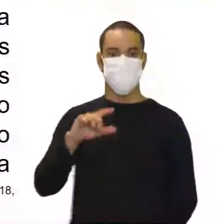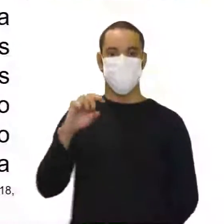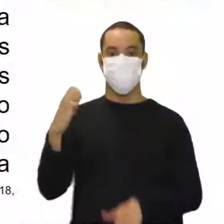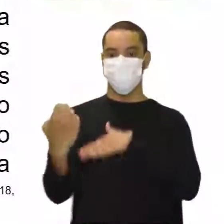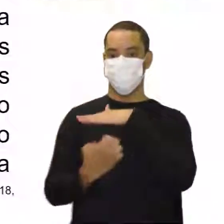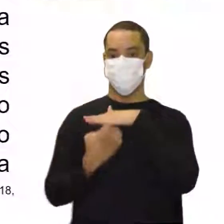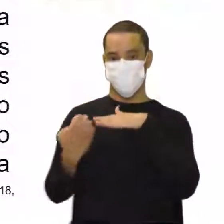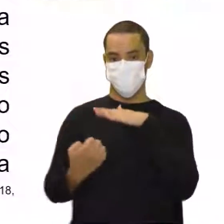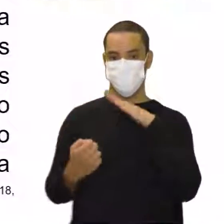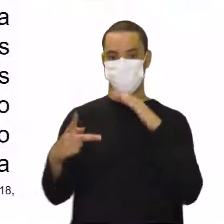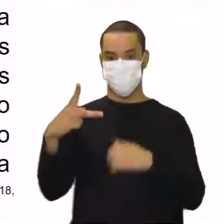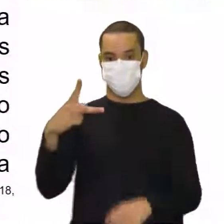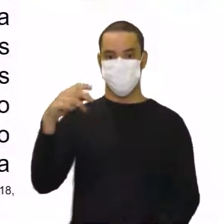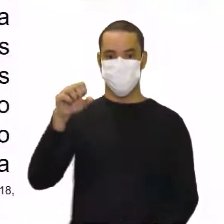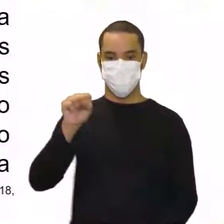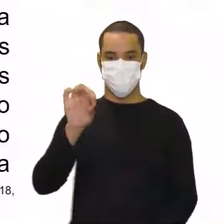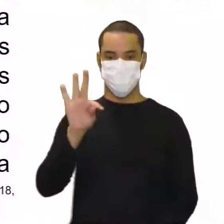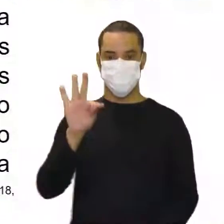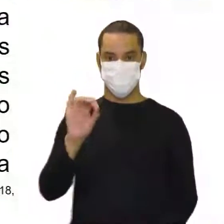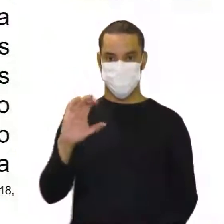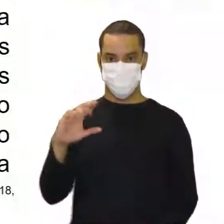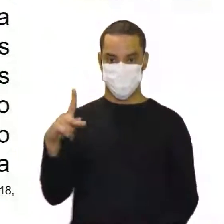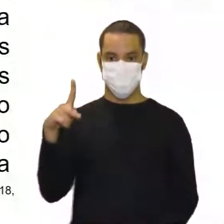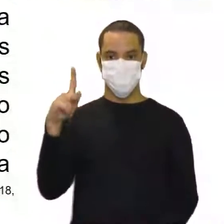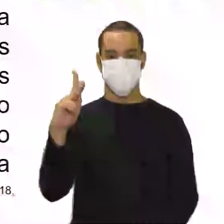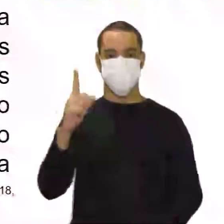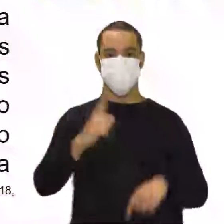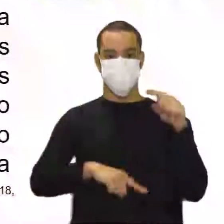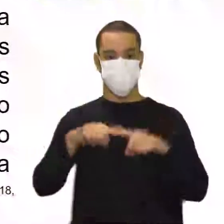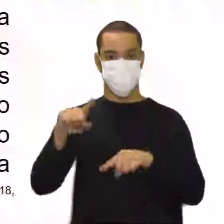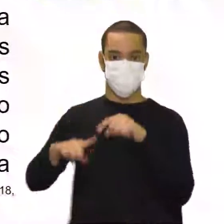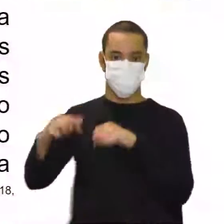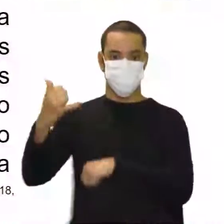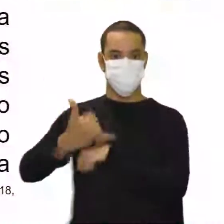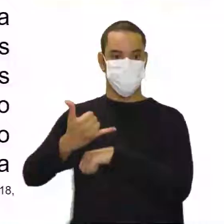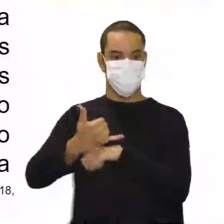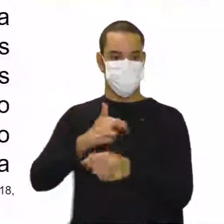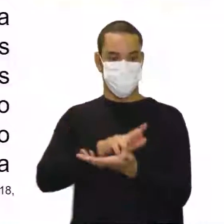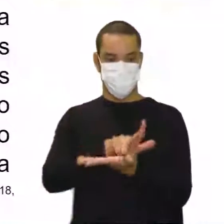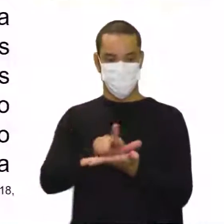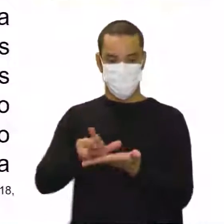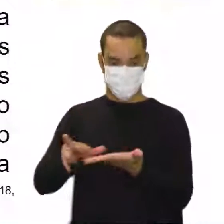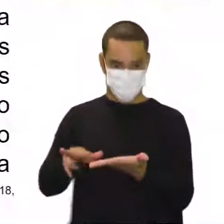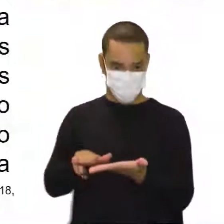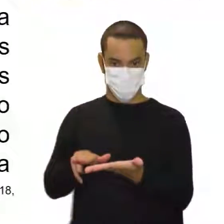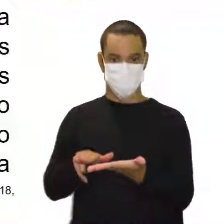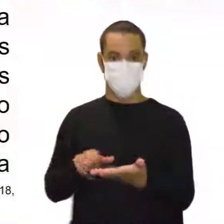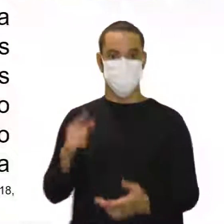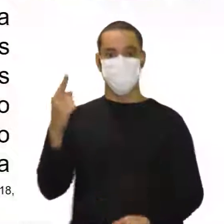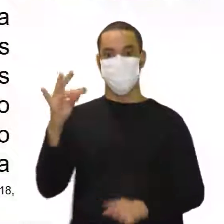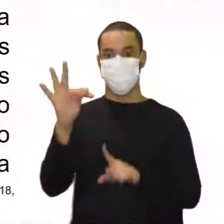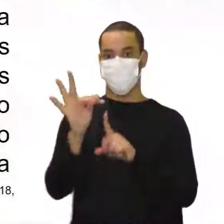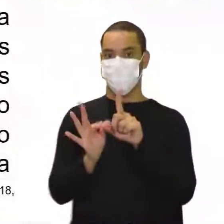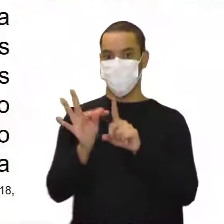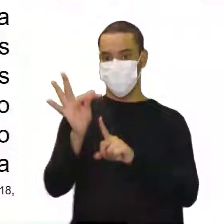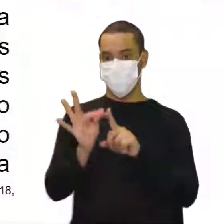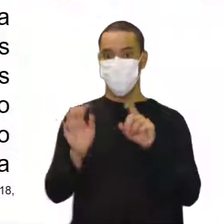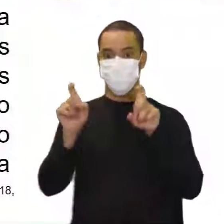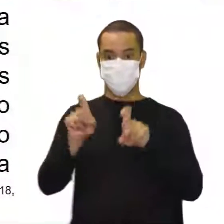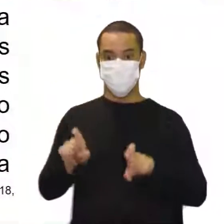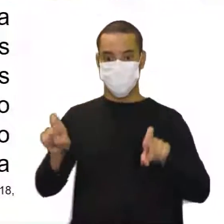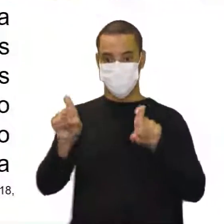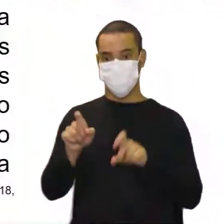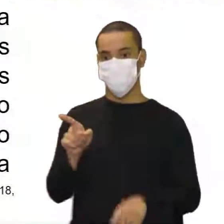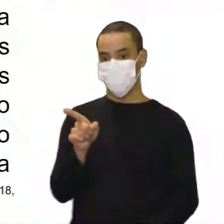empresa P-Stock Estruturas Metálicas Limitada. Um termômetro digital, como está